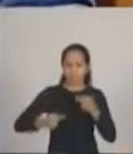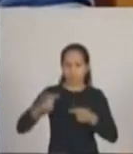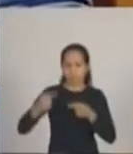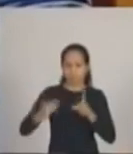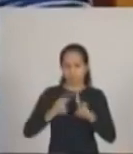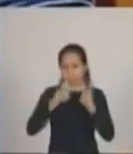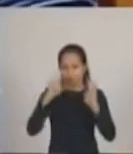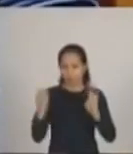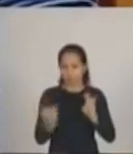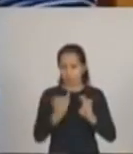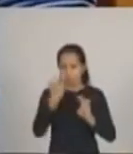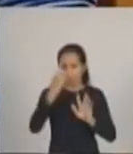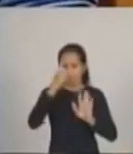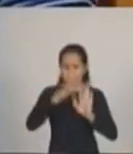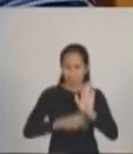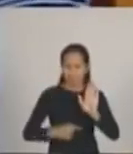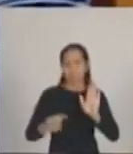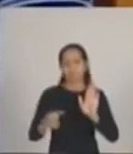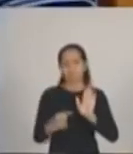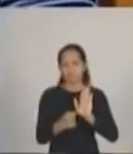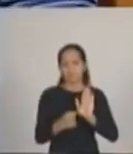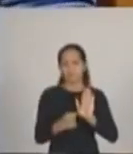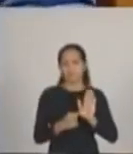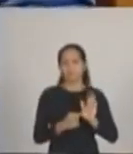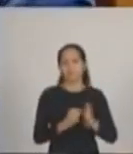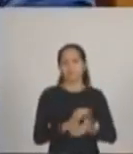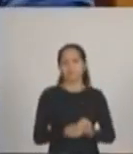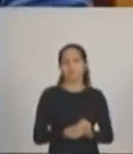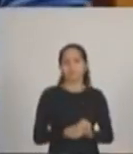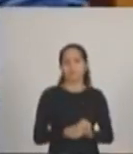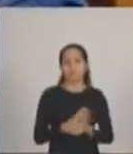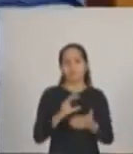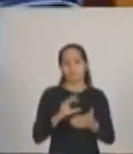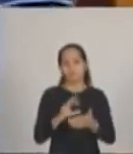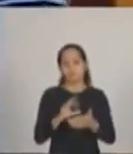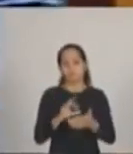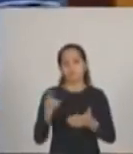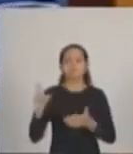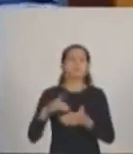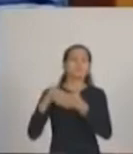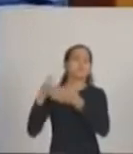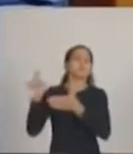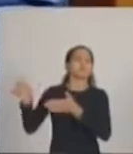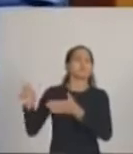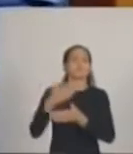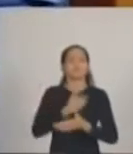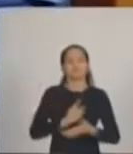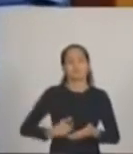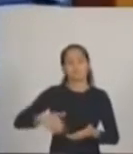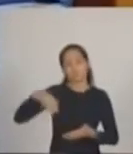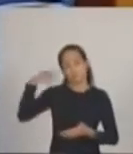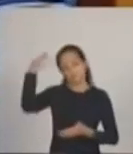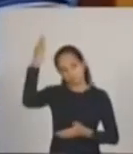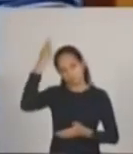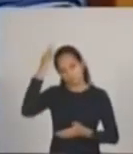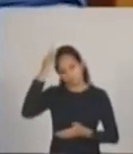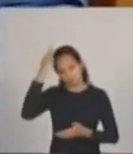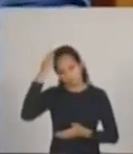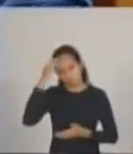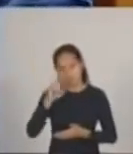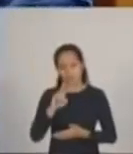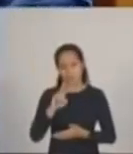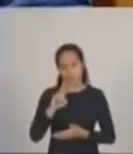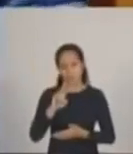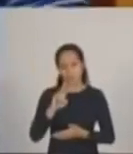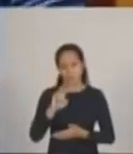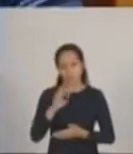do projeto. Ele foi ao governo do Estado, que também se manifestou pelo veto total, por isso nós estamos no dia